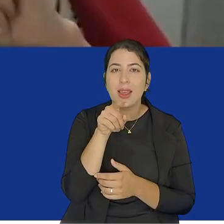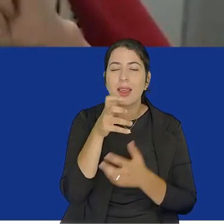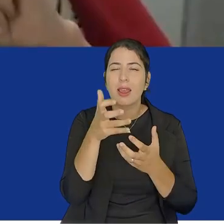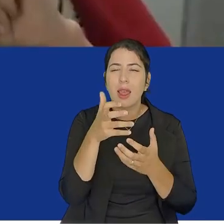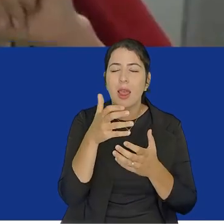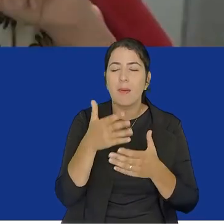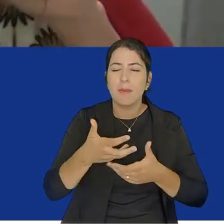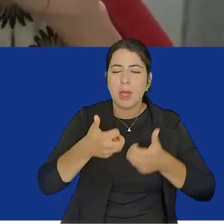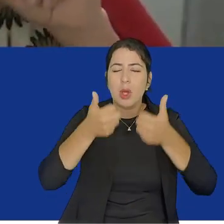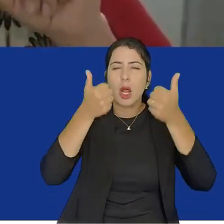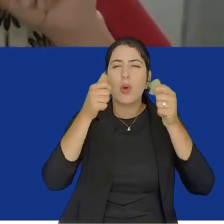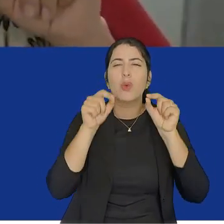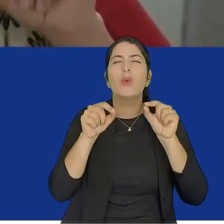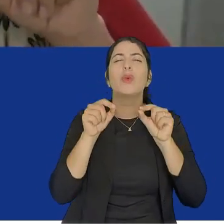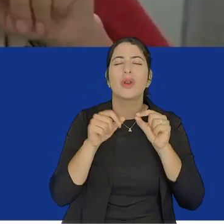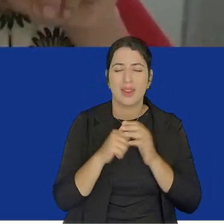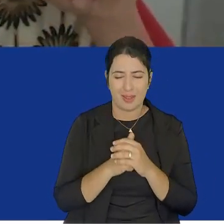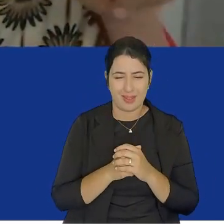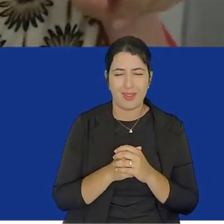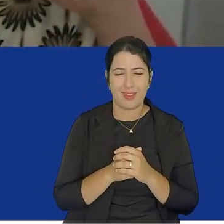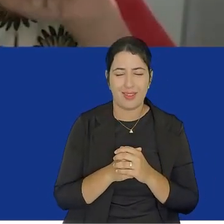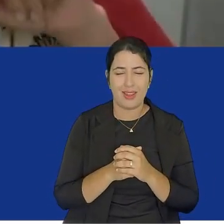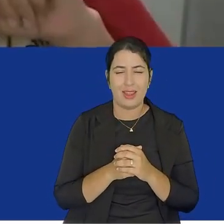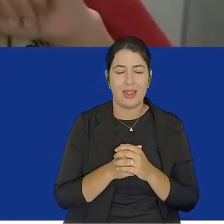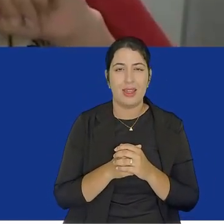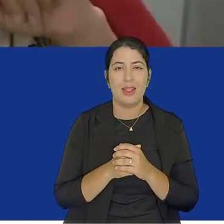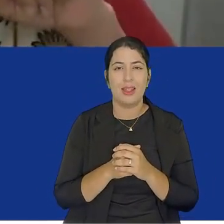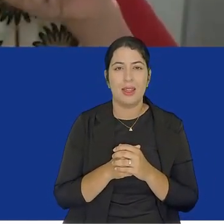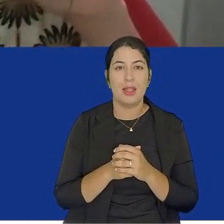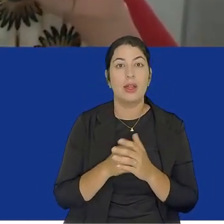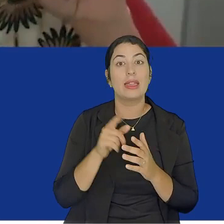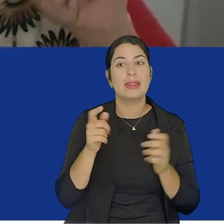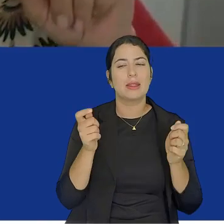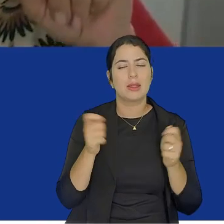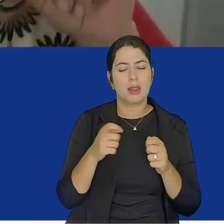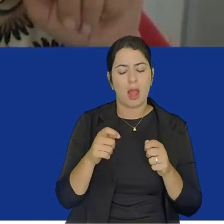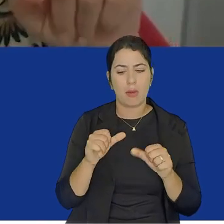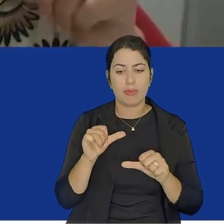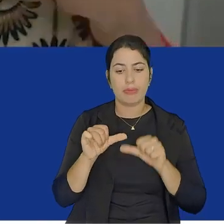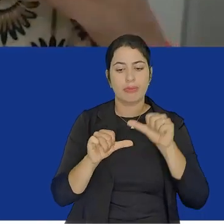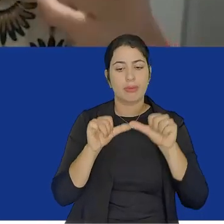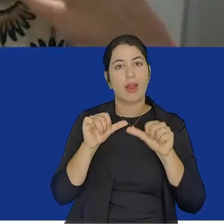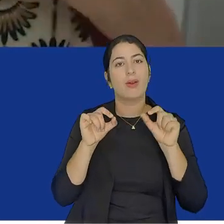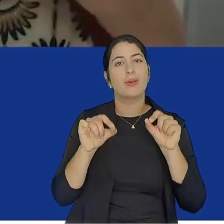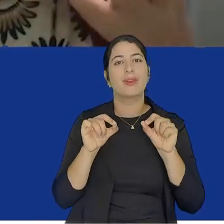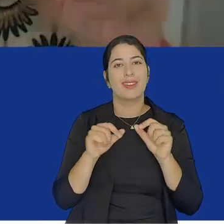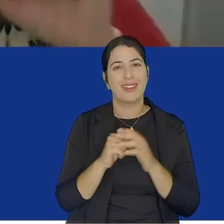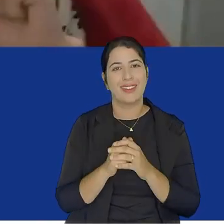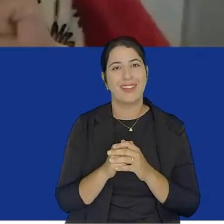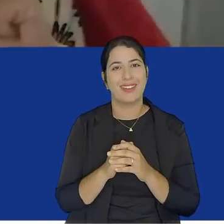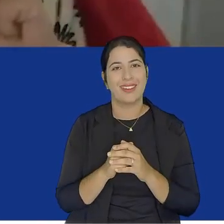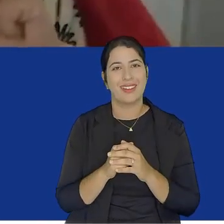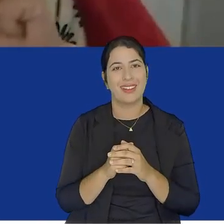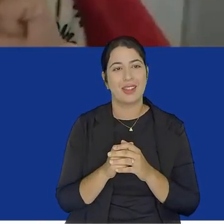coisas? O que você pode fazer para reparar o dano? O que você pode fazer para